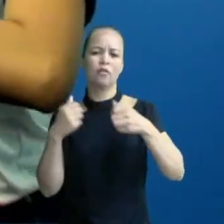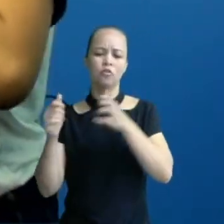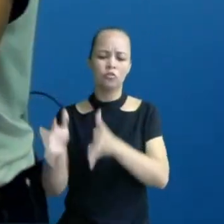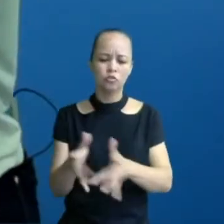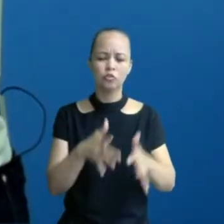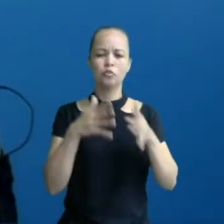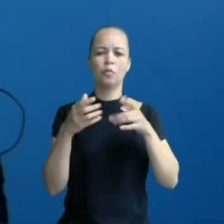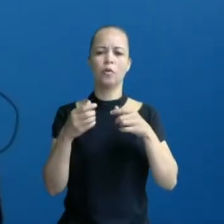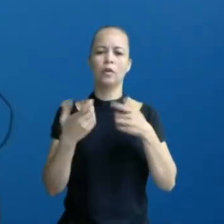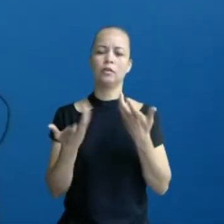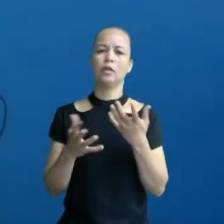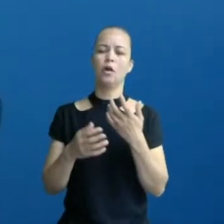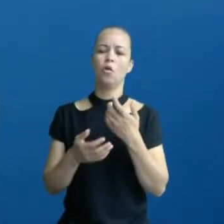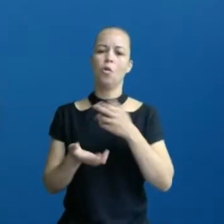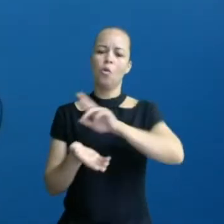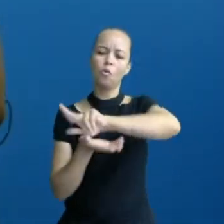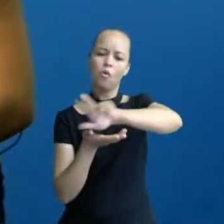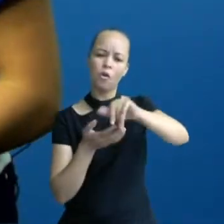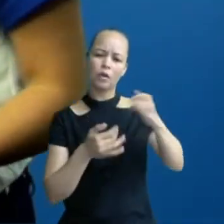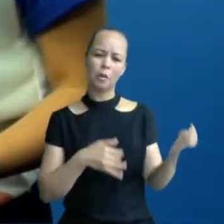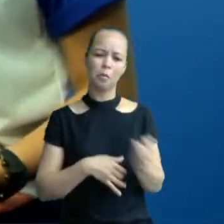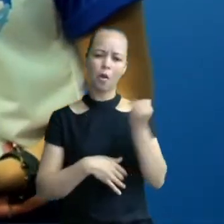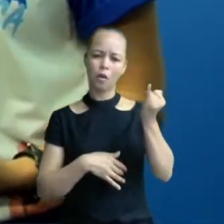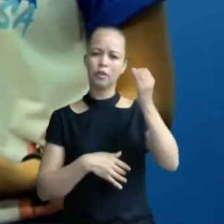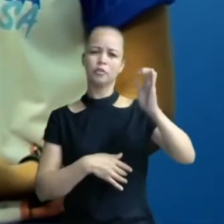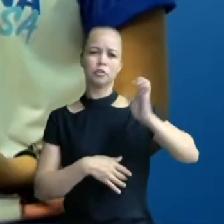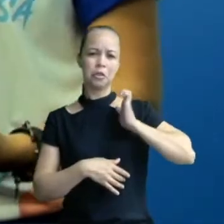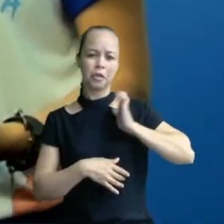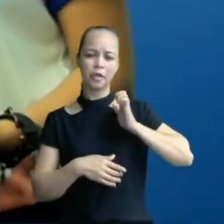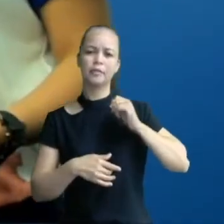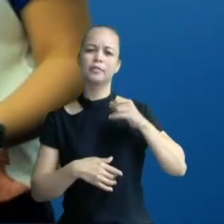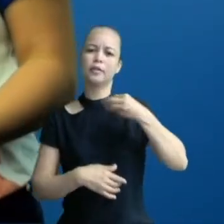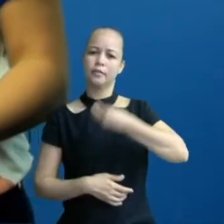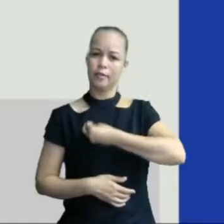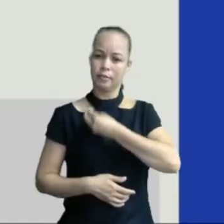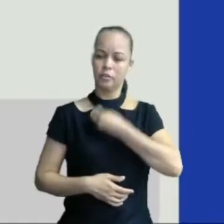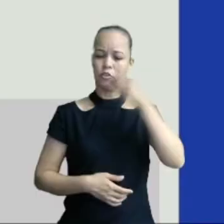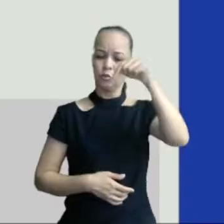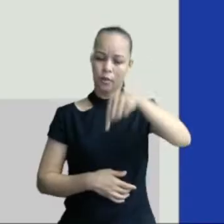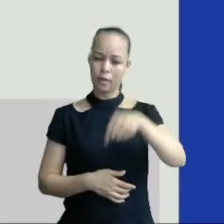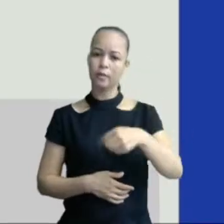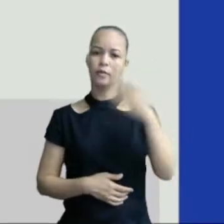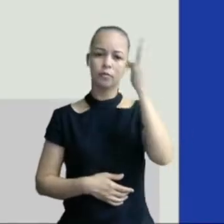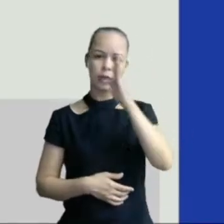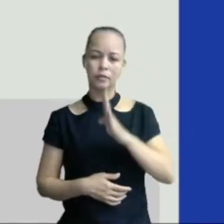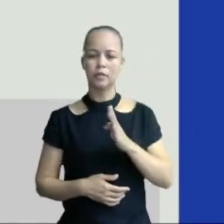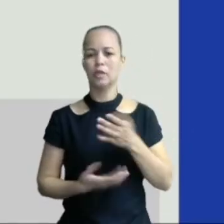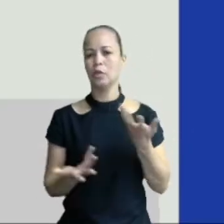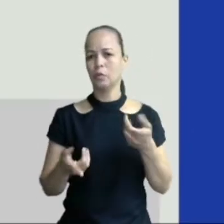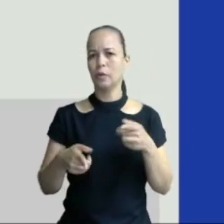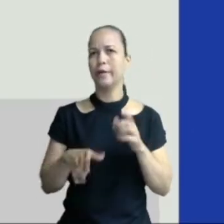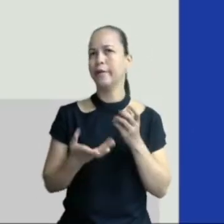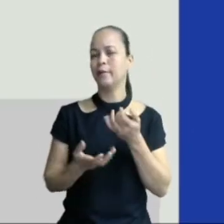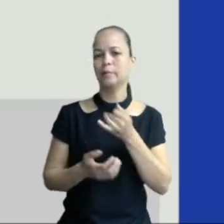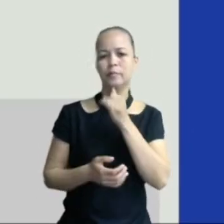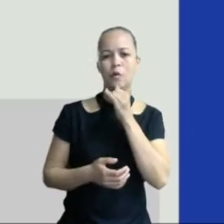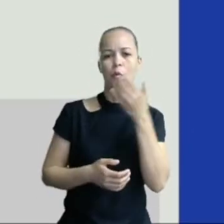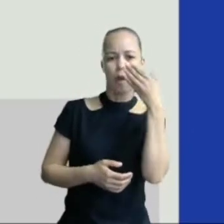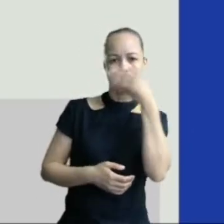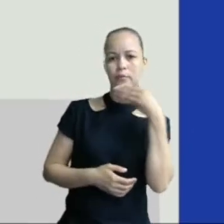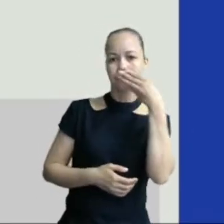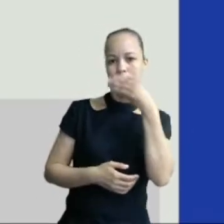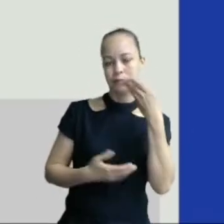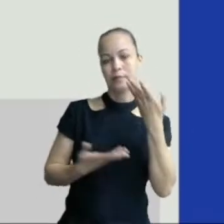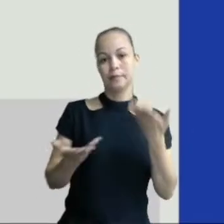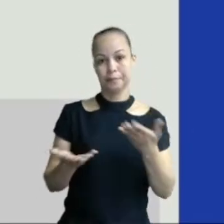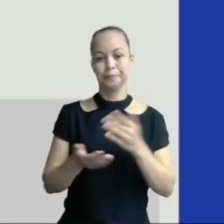explorando outras riquezas que existiam aqui no Brasil, inclusive o açúcar, certo? E aí, pouco